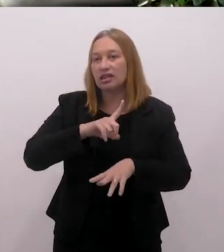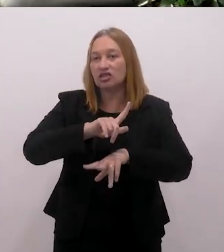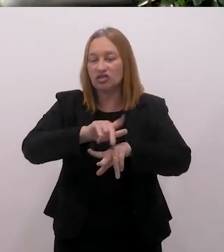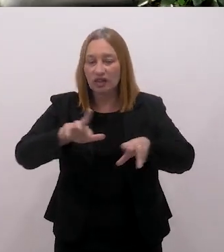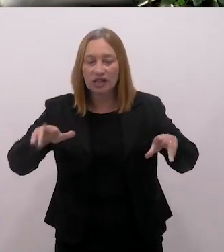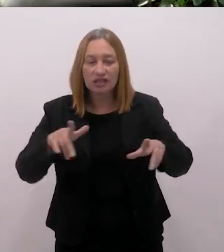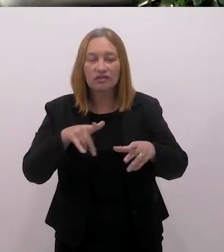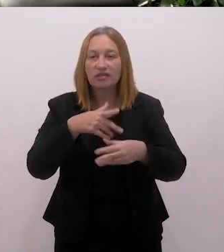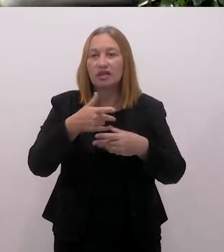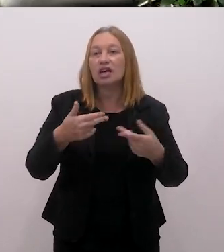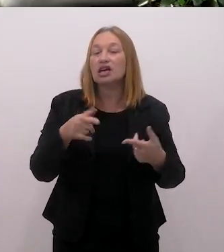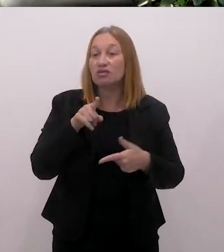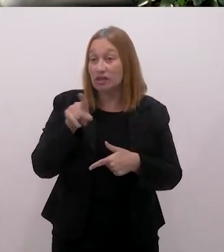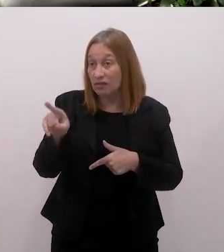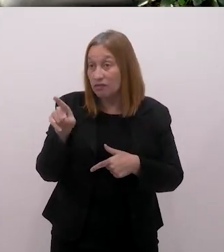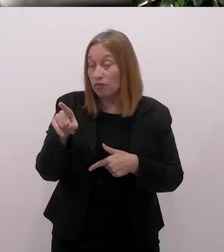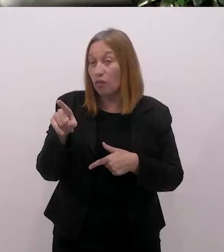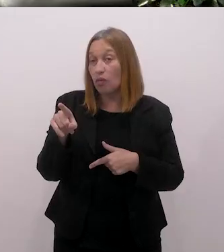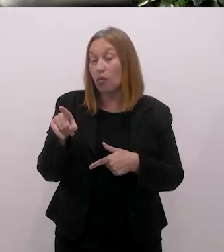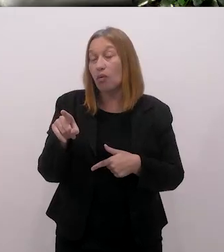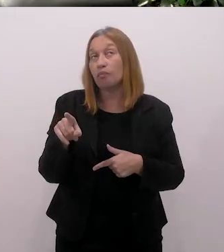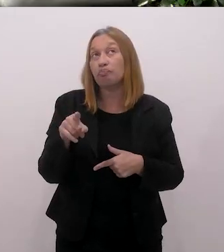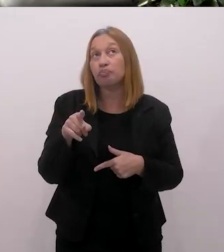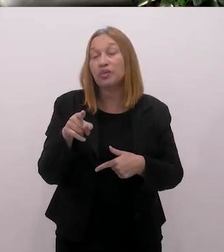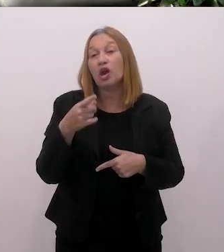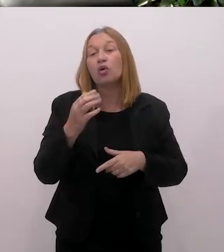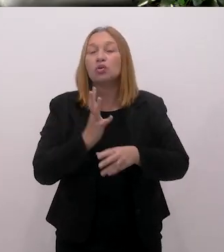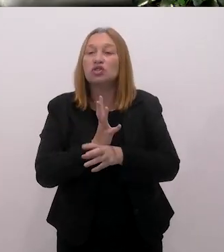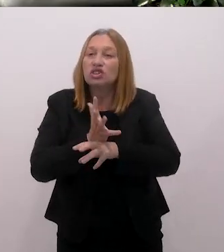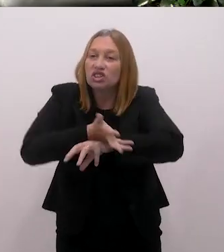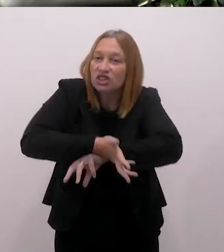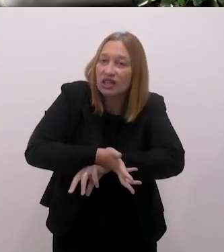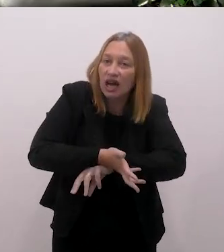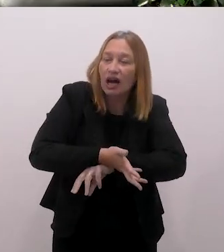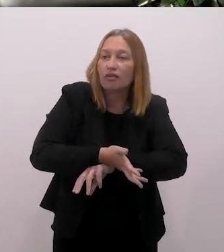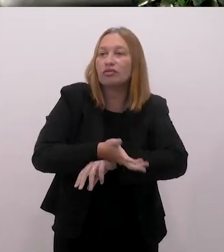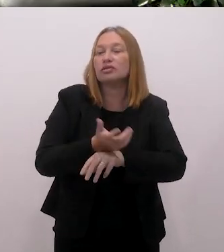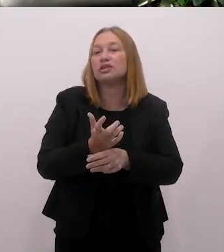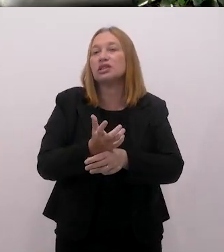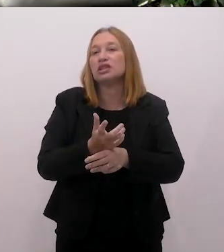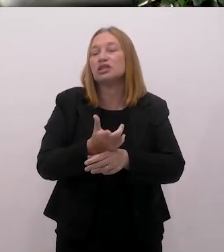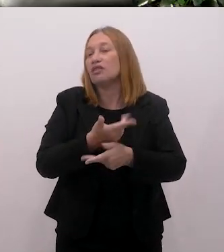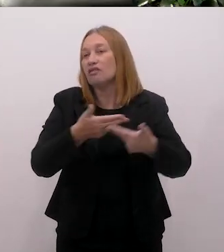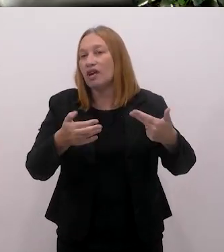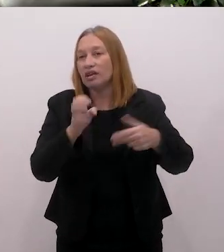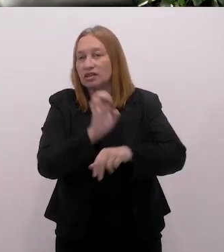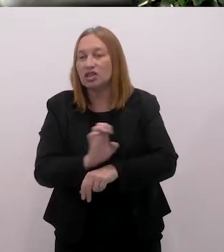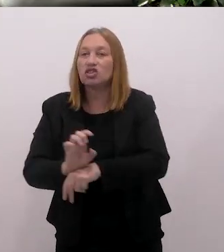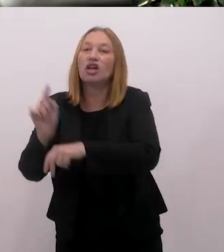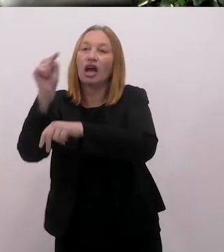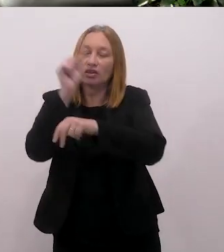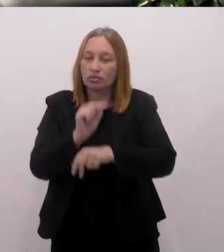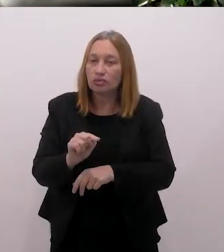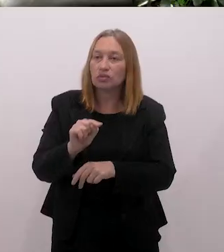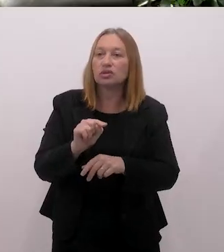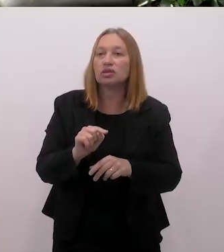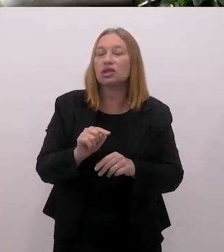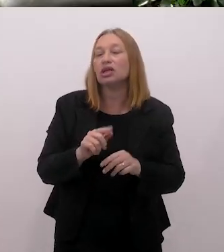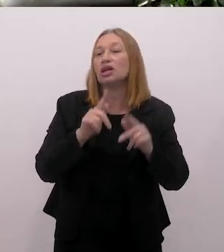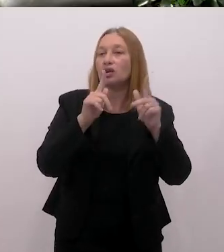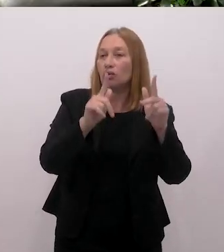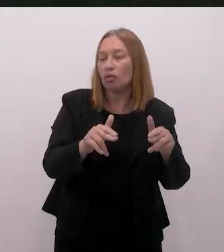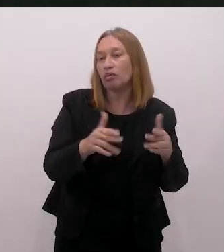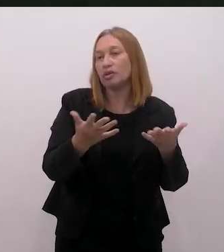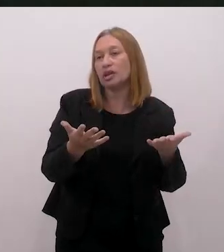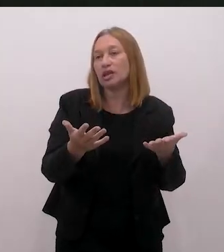várias diferenças. Se você for para a região... Porque os escravizados ficaram em vários estados. Sim. Não é?